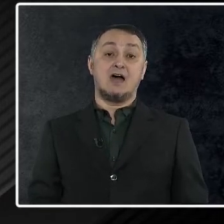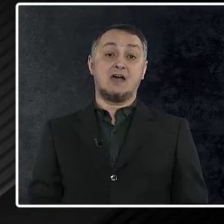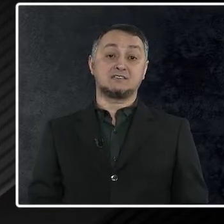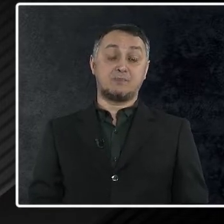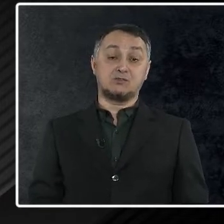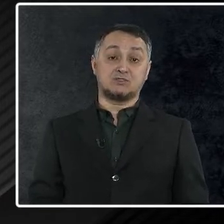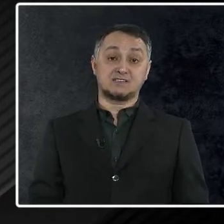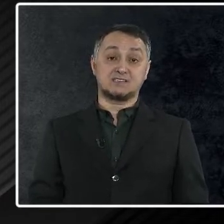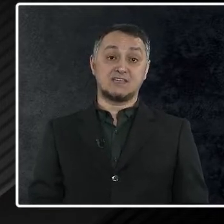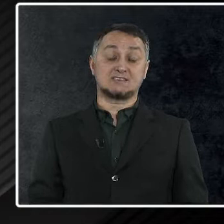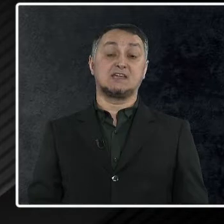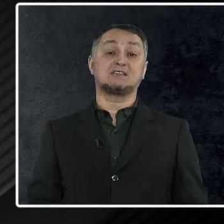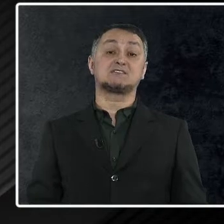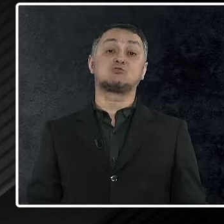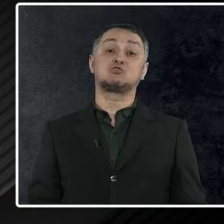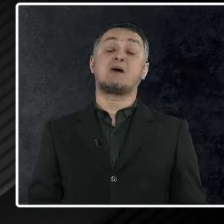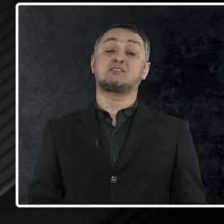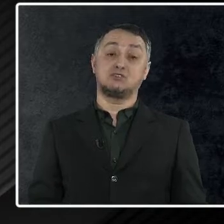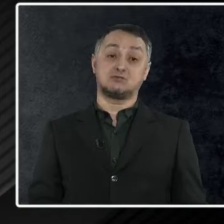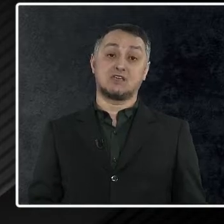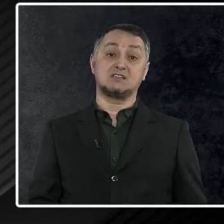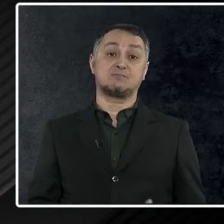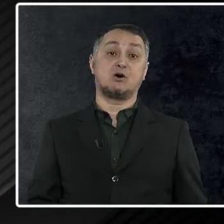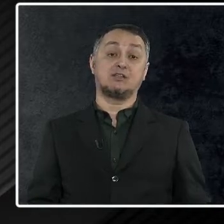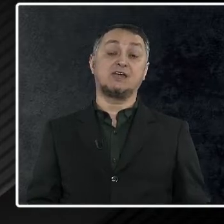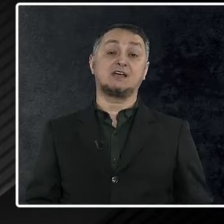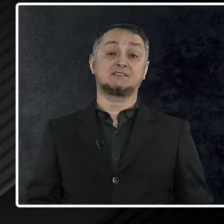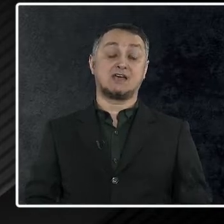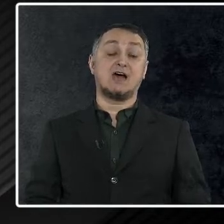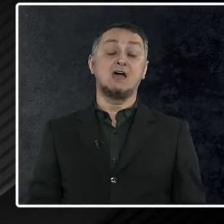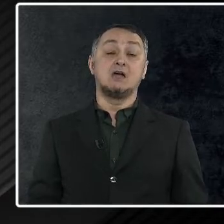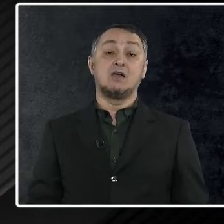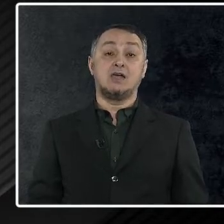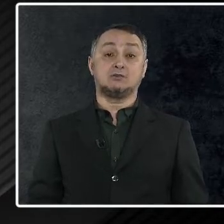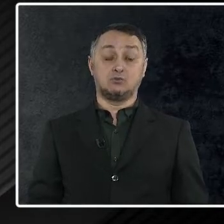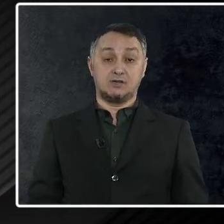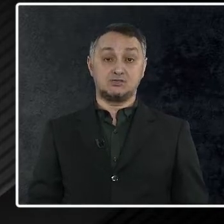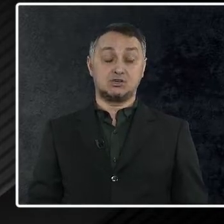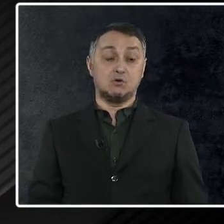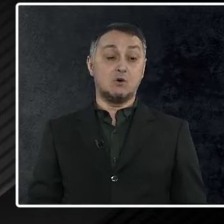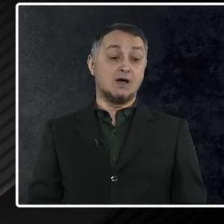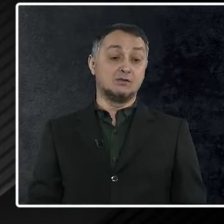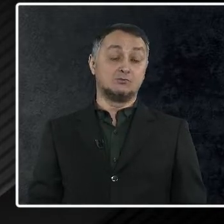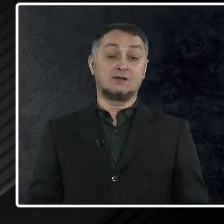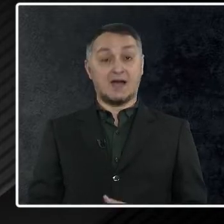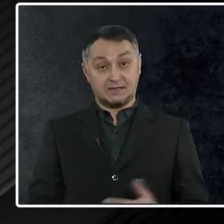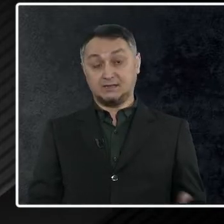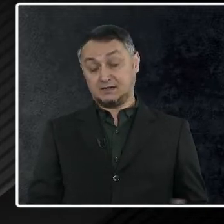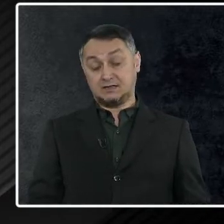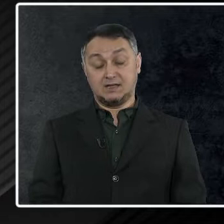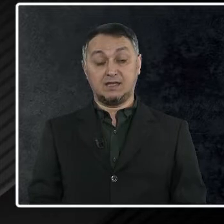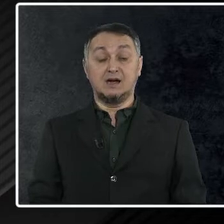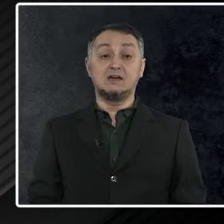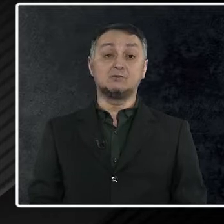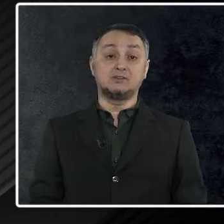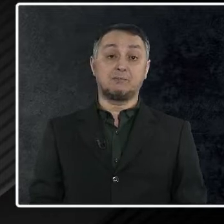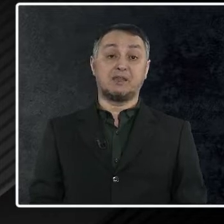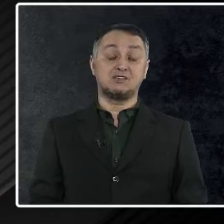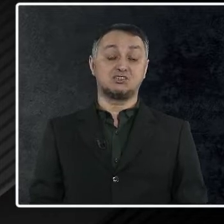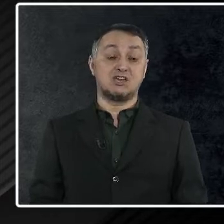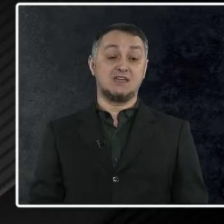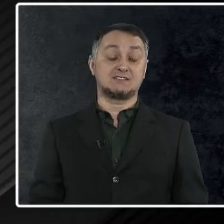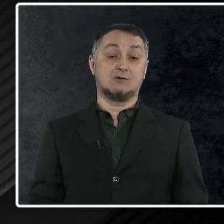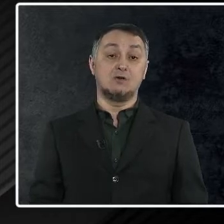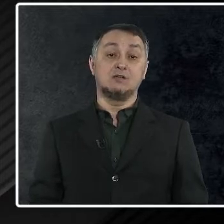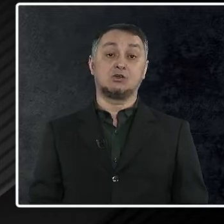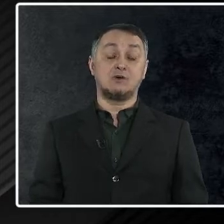falar a respeito dessas receitas dos partidos que eles podem gastar durante o ano, cada ano,